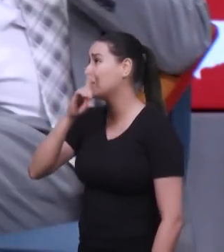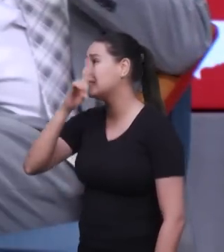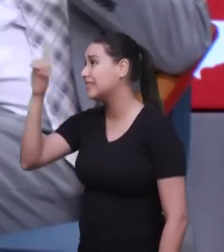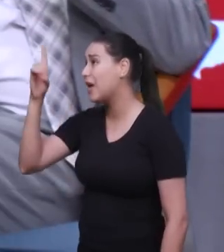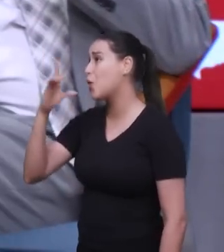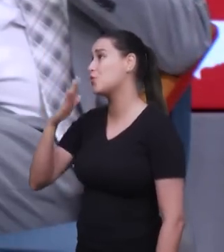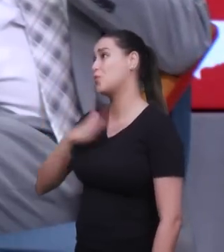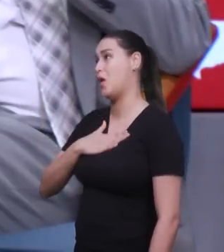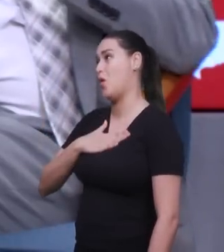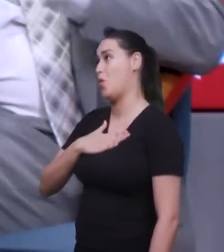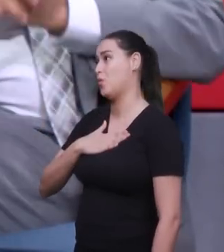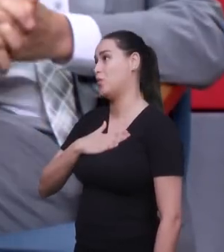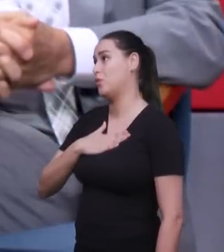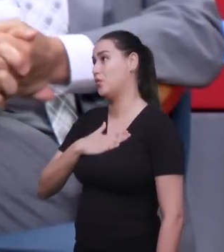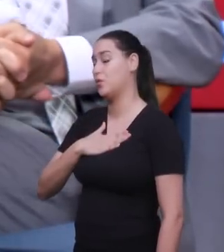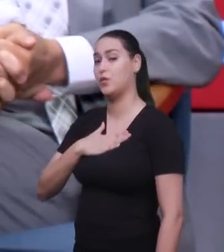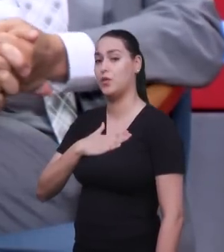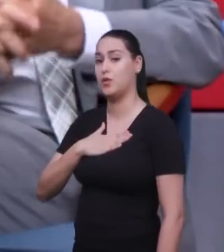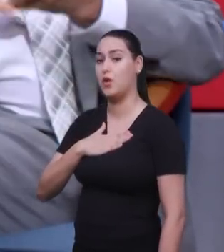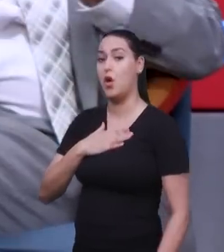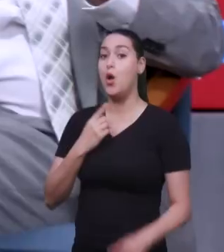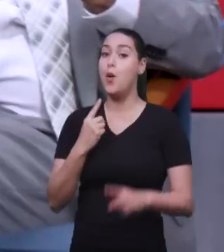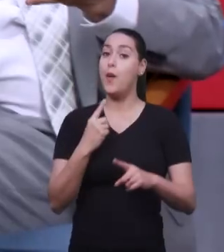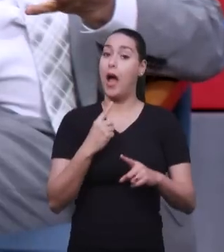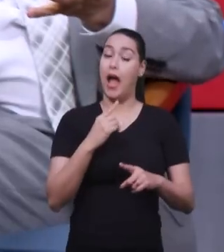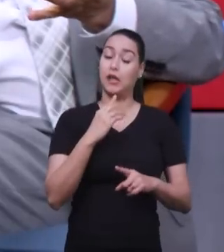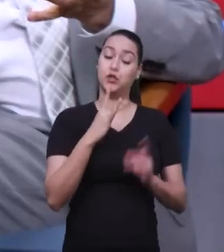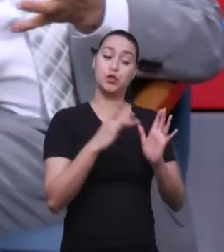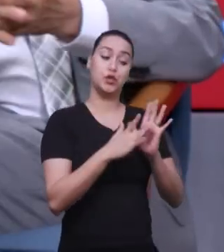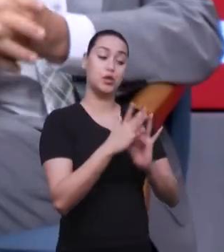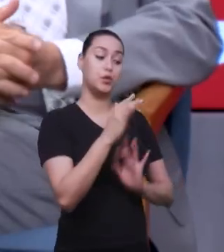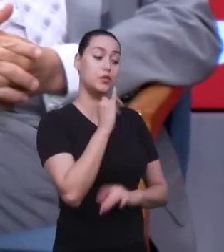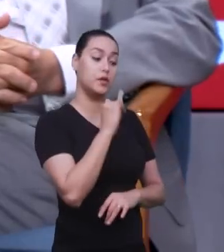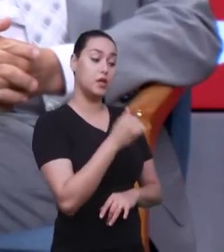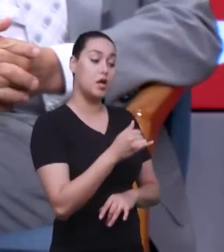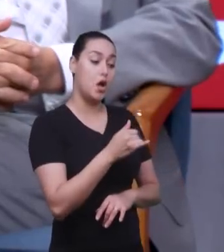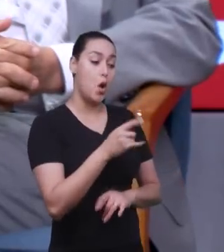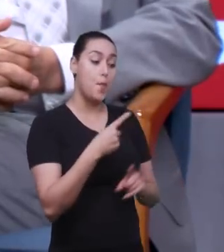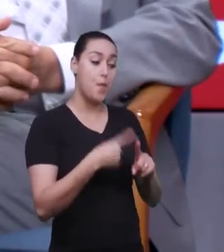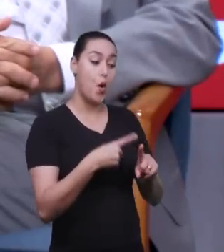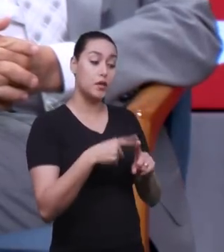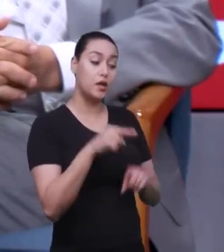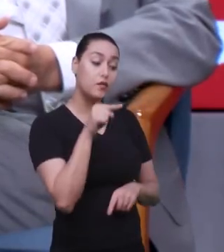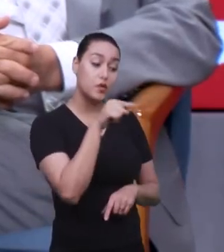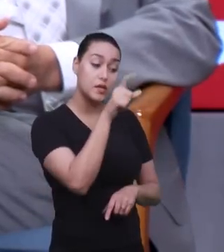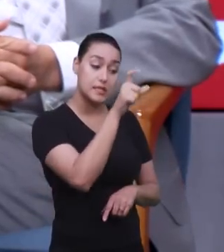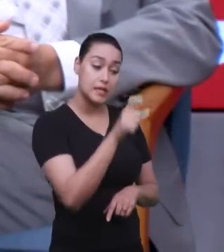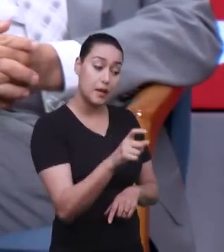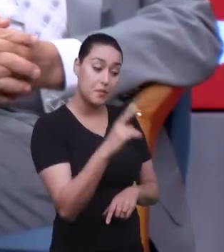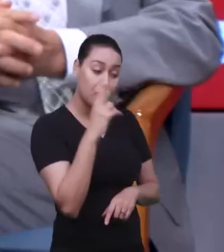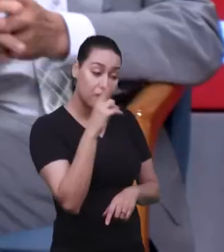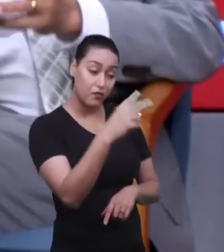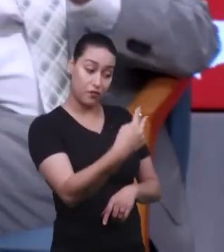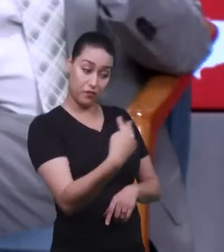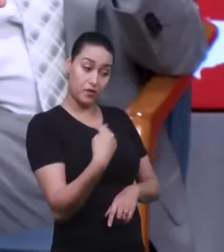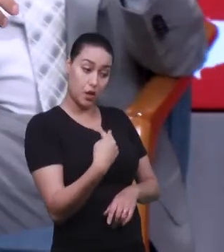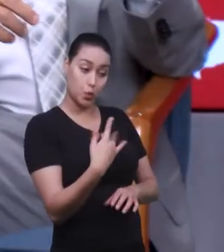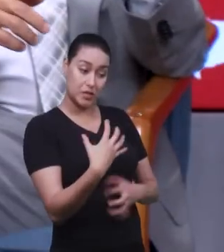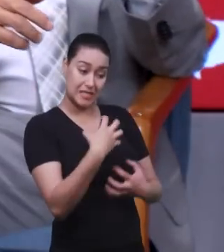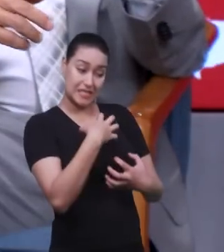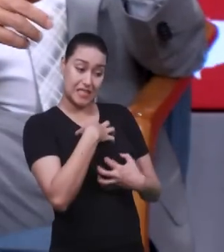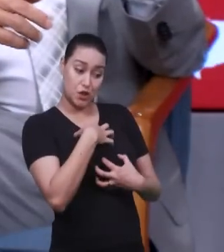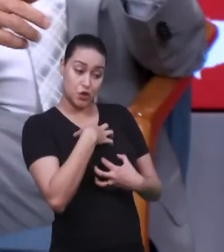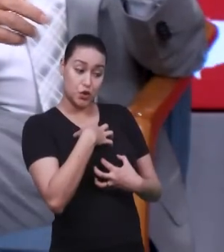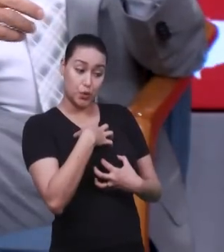Deus meu. Mas Jesus disse: porque você me viu, Tomé, você creu,